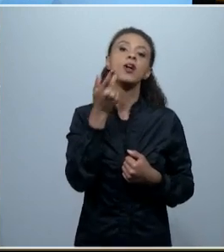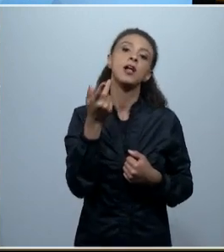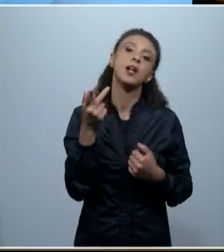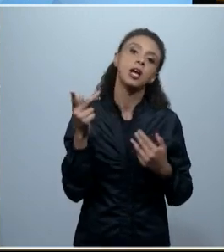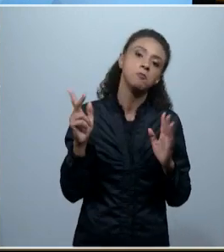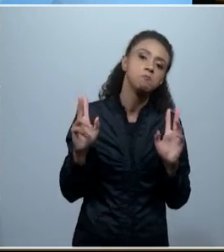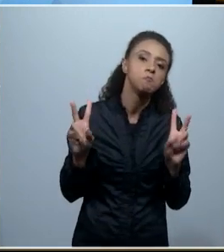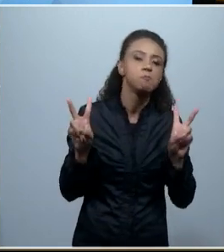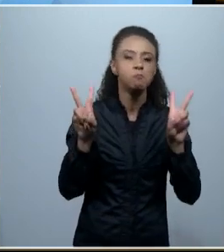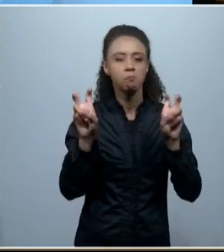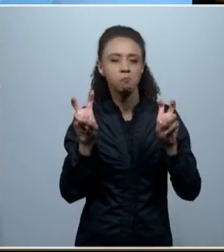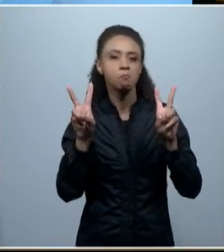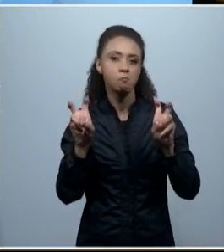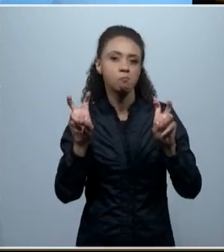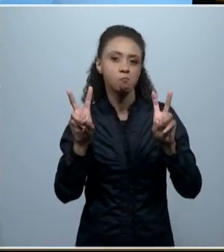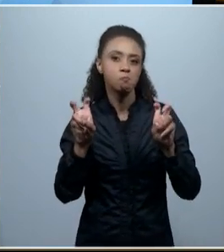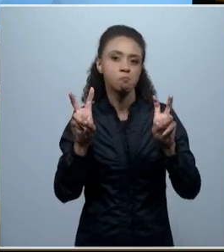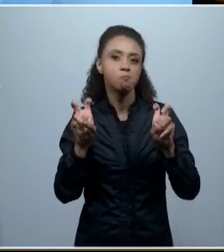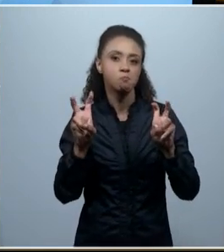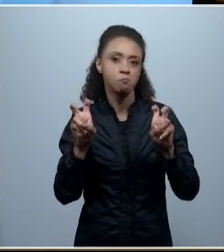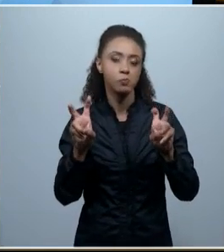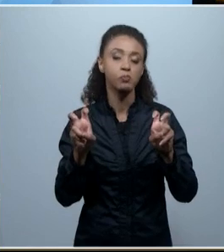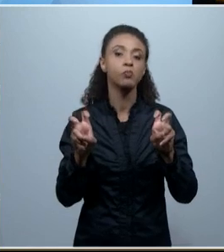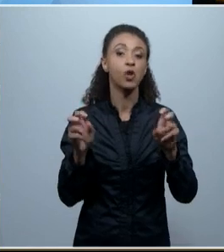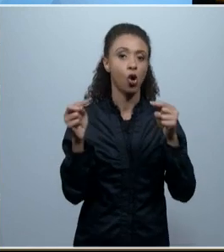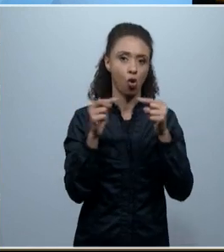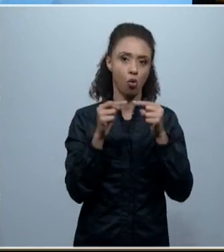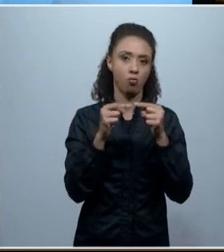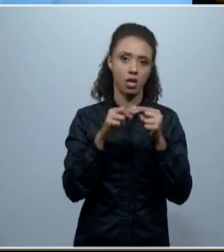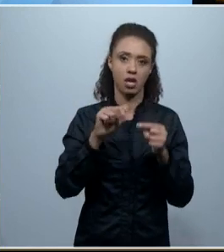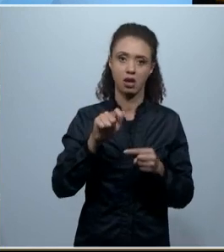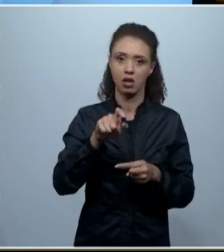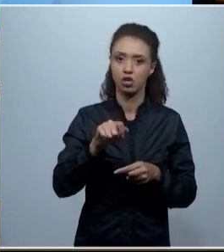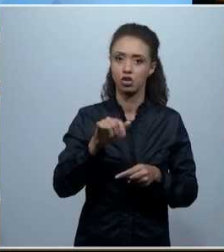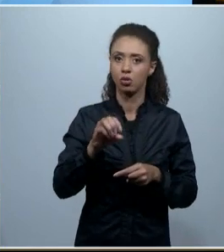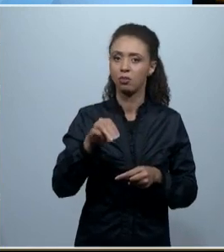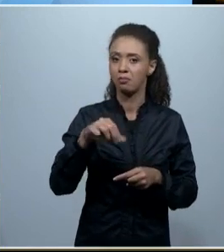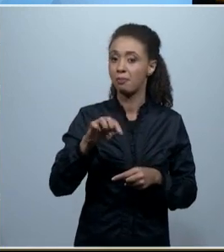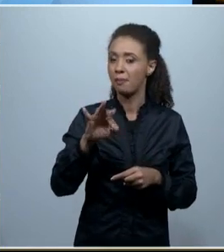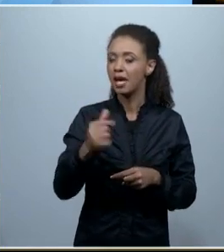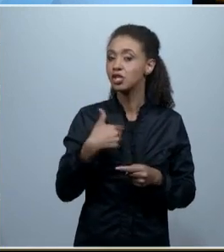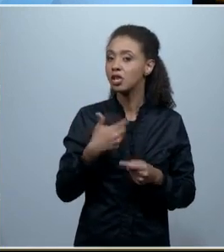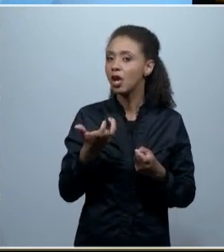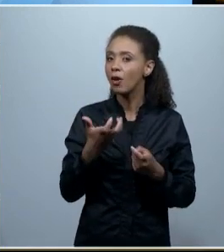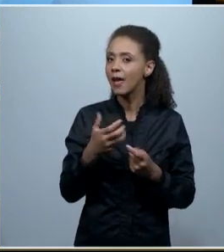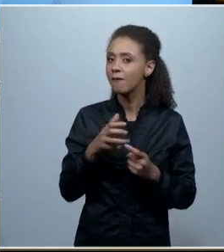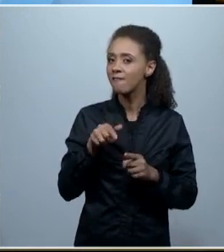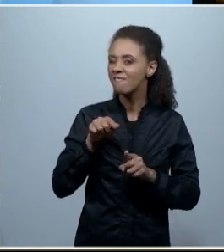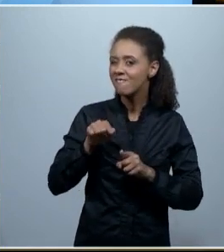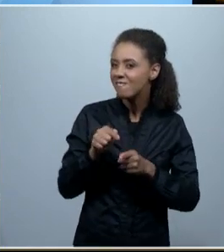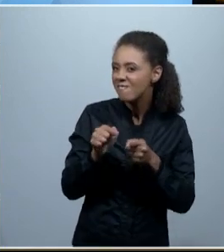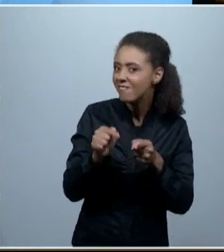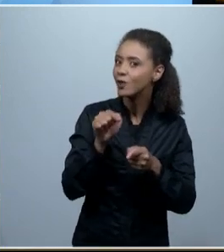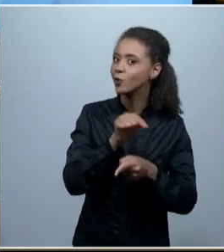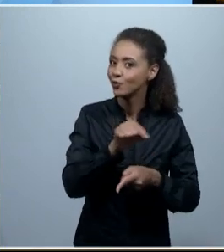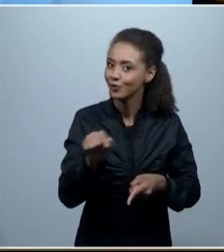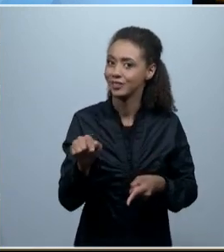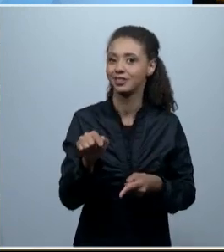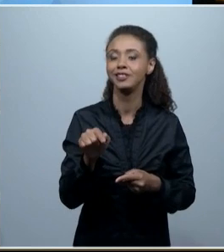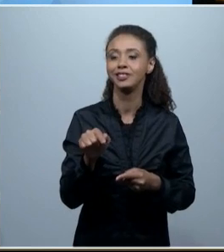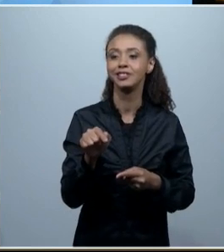certo uma certa coisa envolvendo automática para provocar a vocês um pouquinho na direção de que